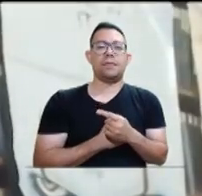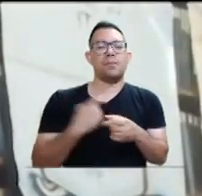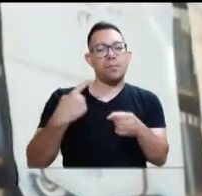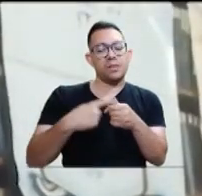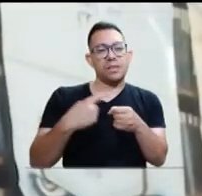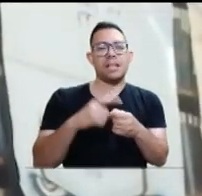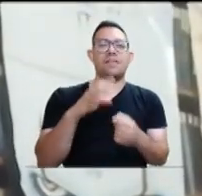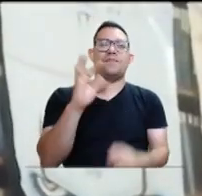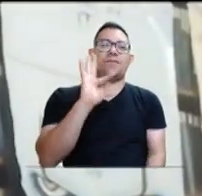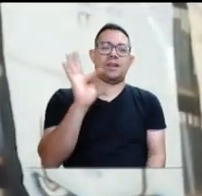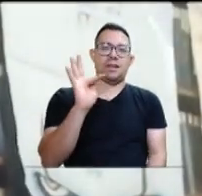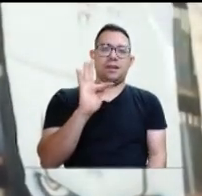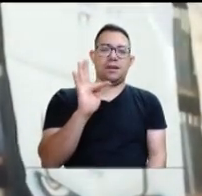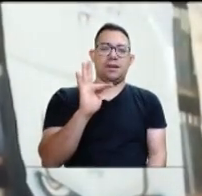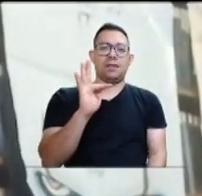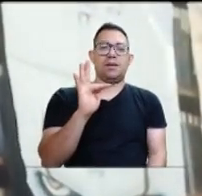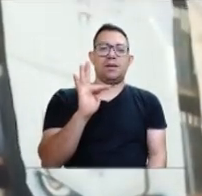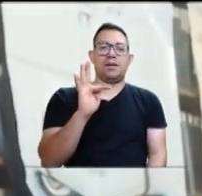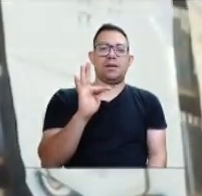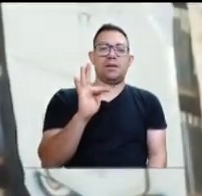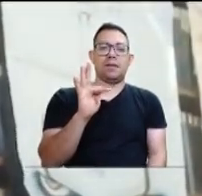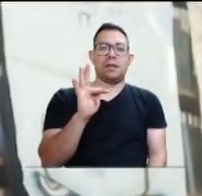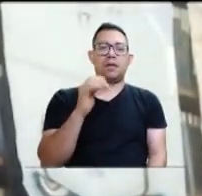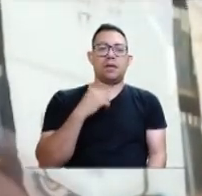da cidade de Franca.